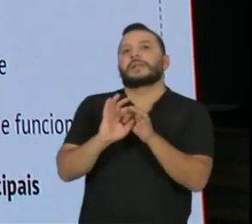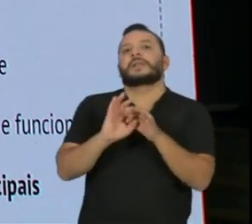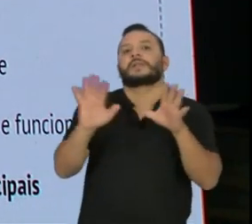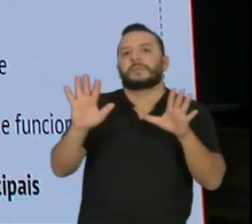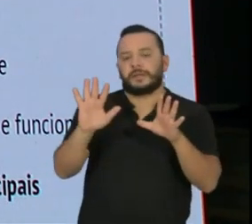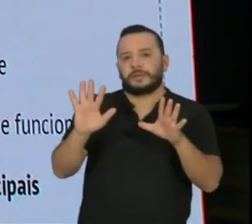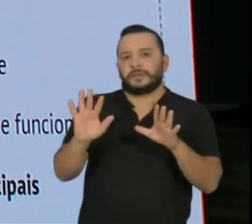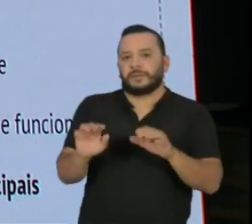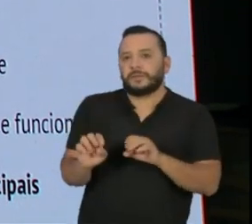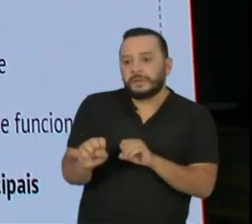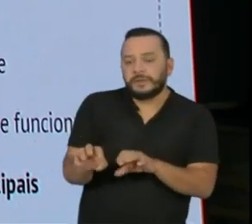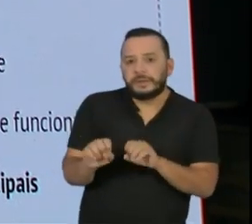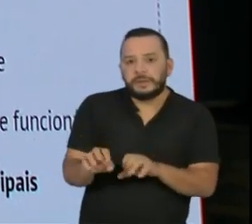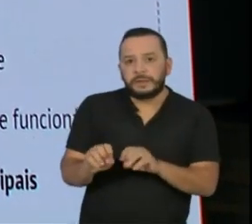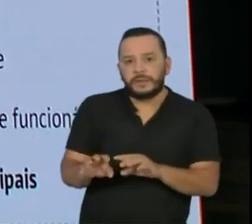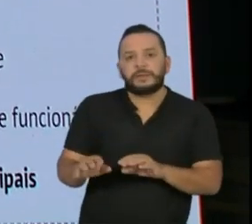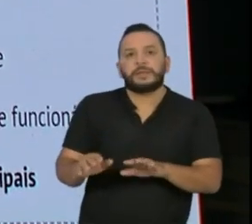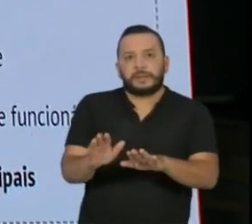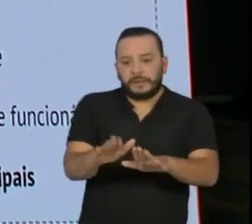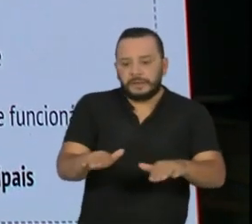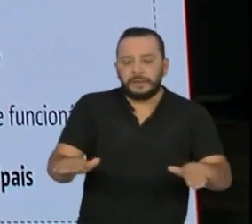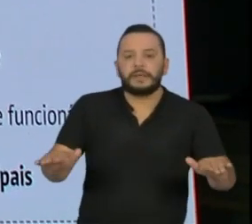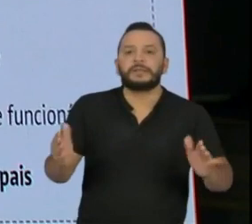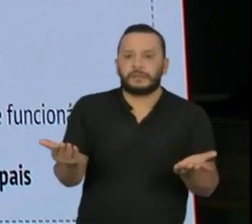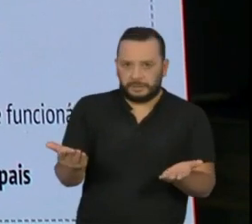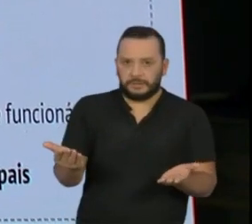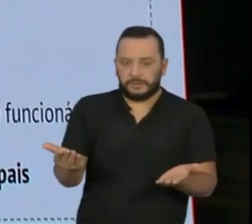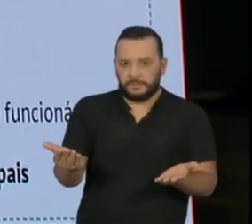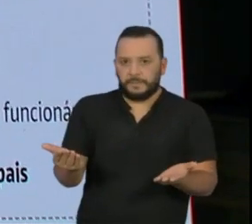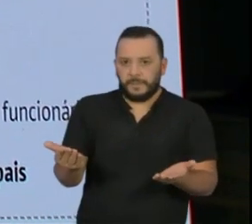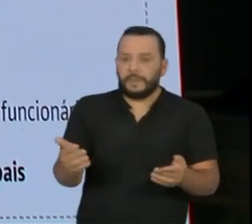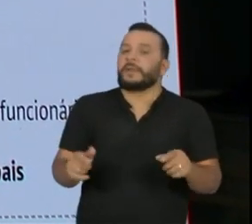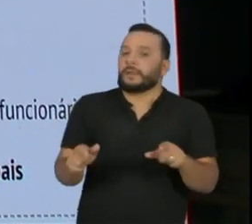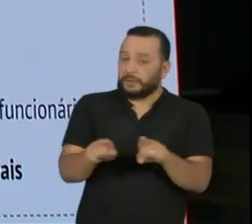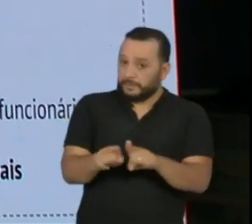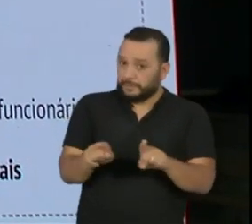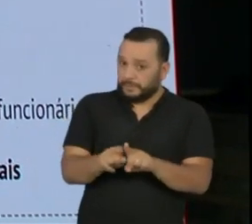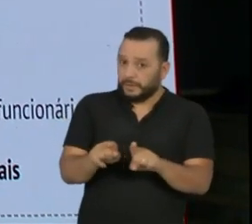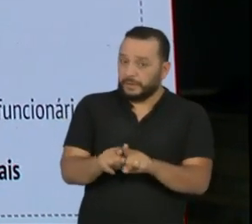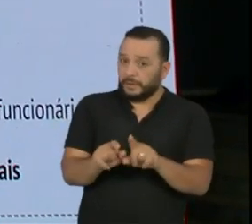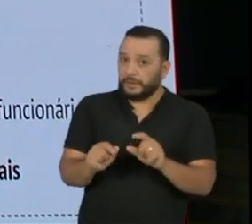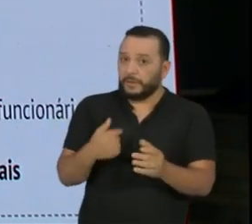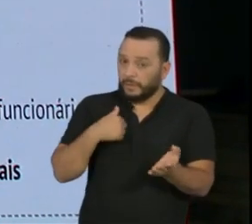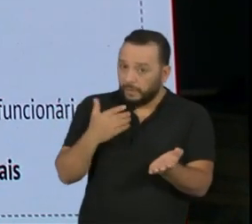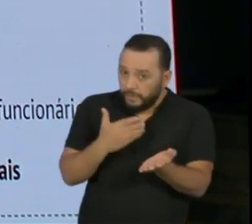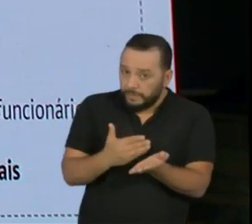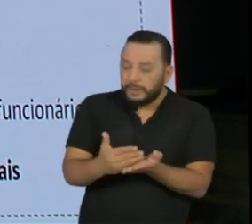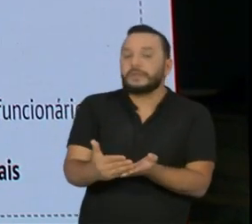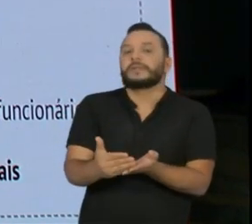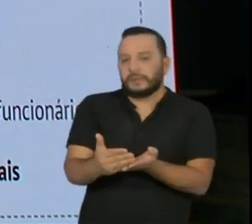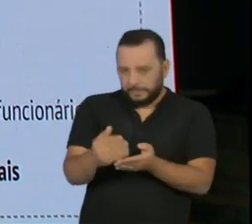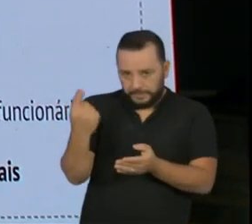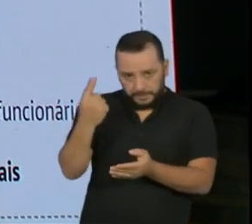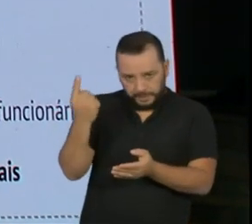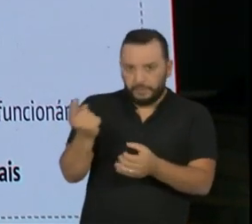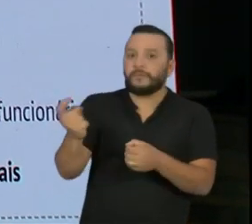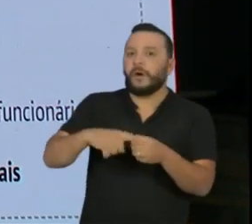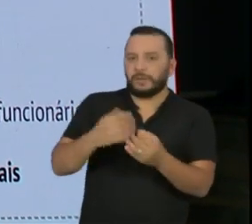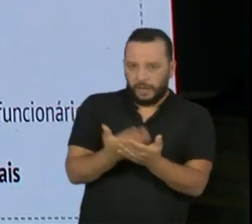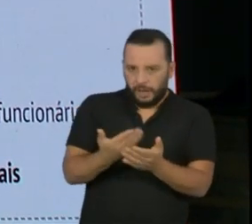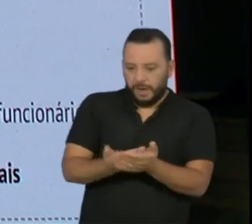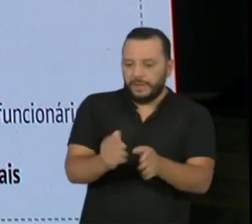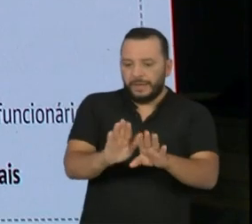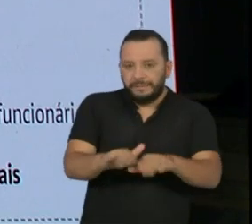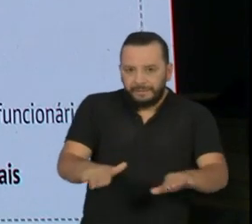no ensino infantil, isso é muito importante. Nós vamos começar certamente pela educação infantil,